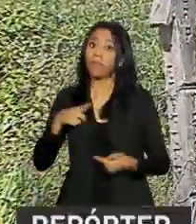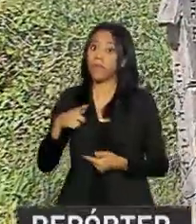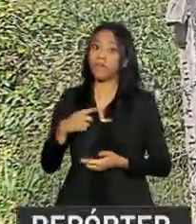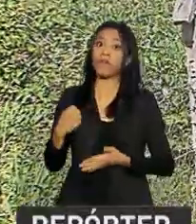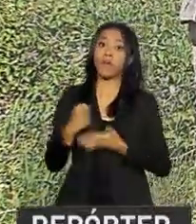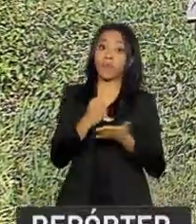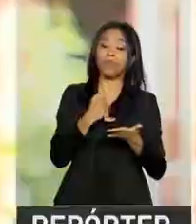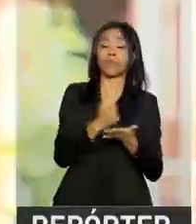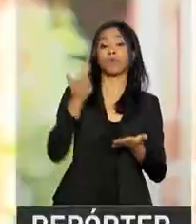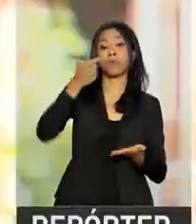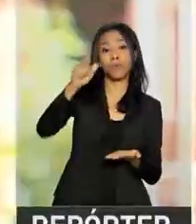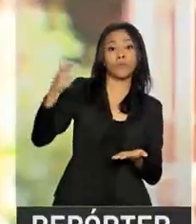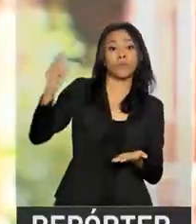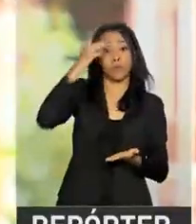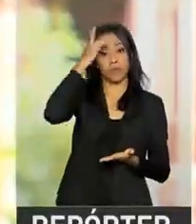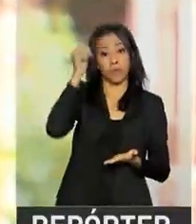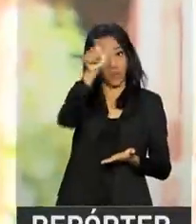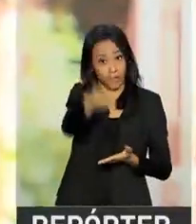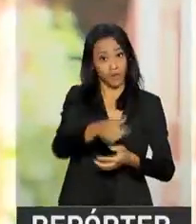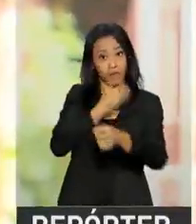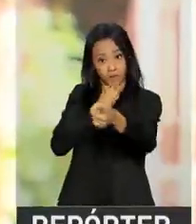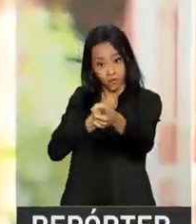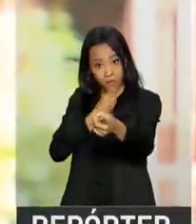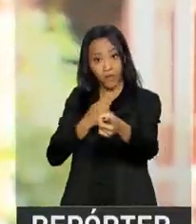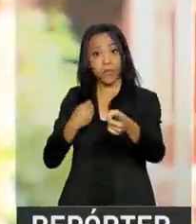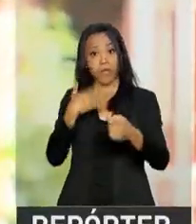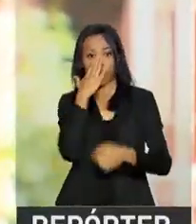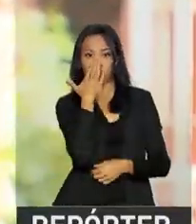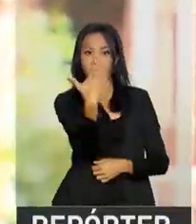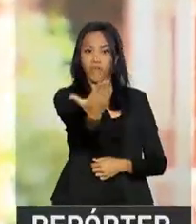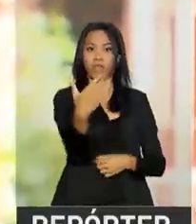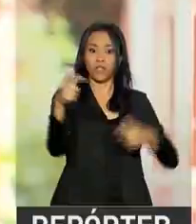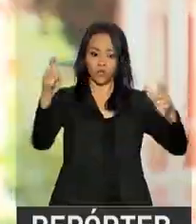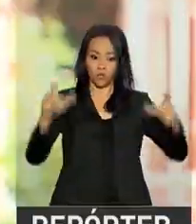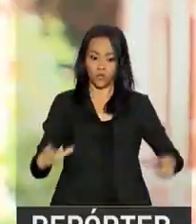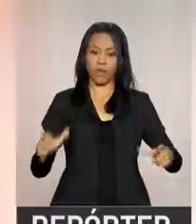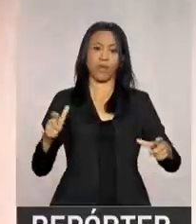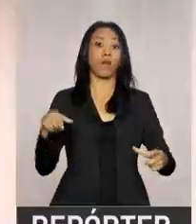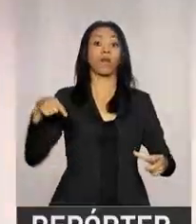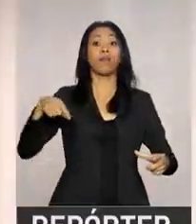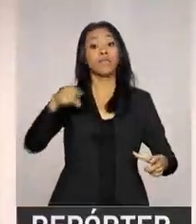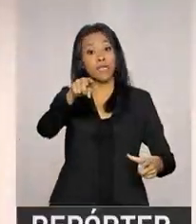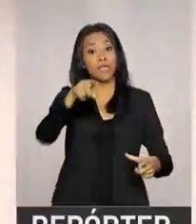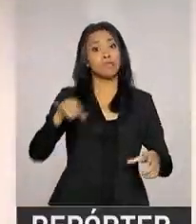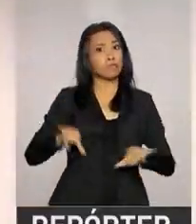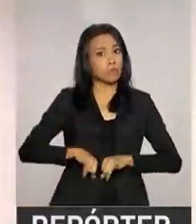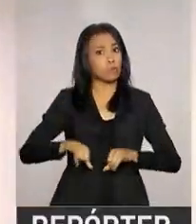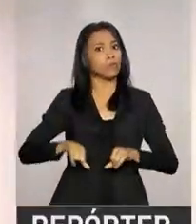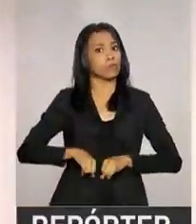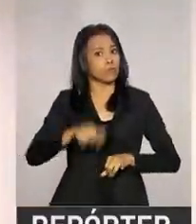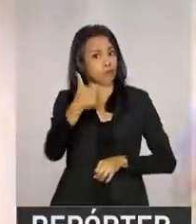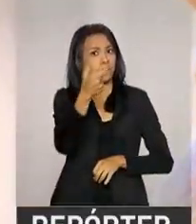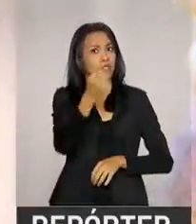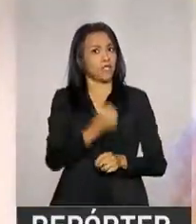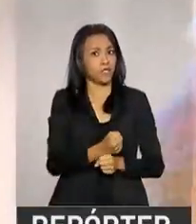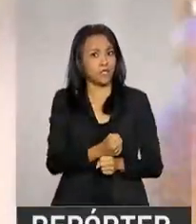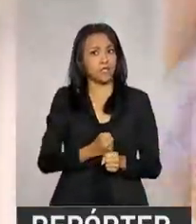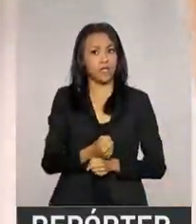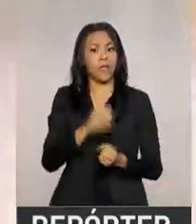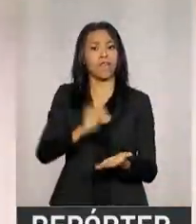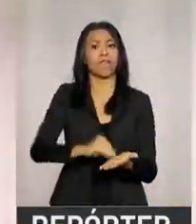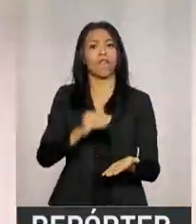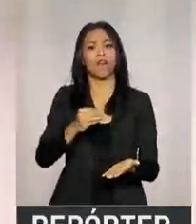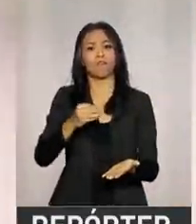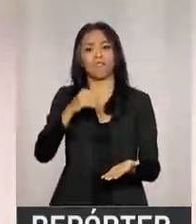outros moradores como seu josé que mora em frente à área de preservação e sofreu por mais de 20 anos com a falta de